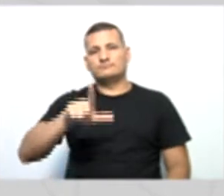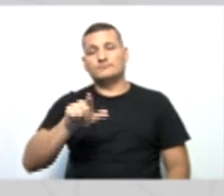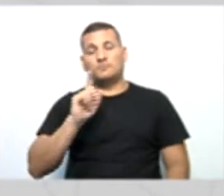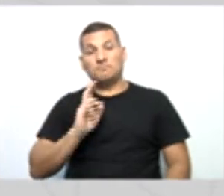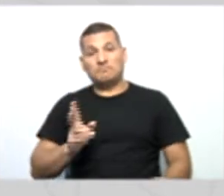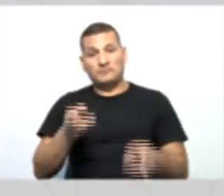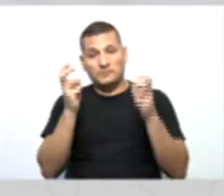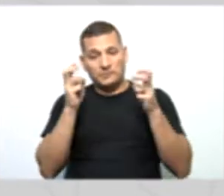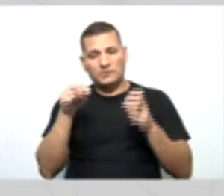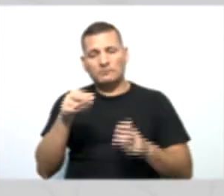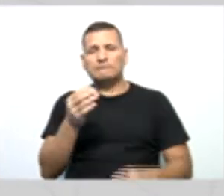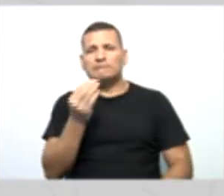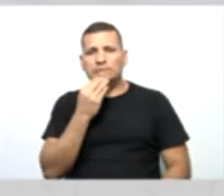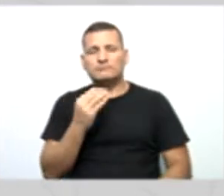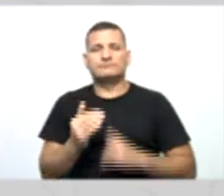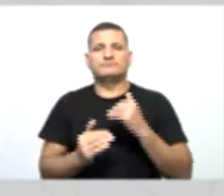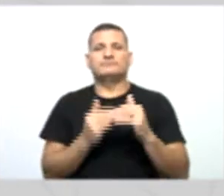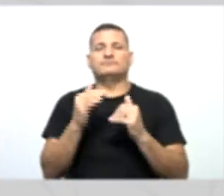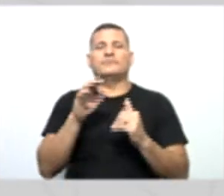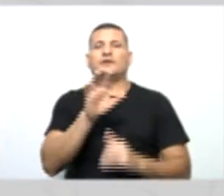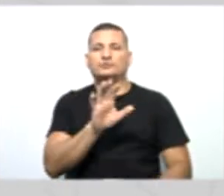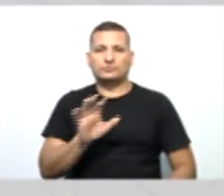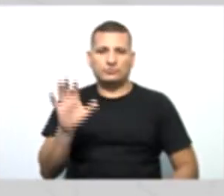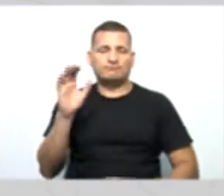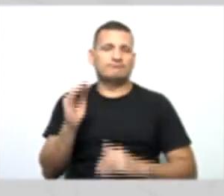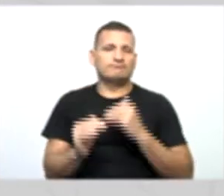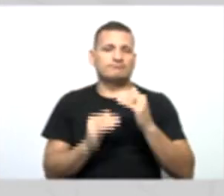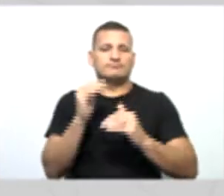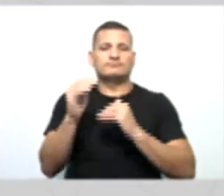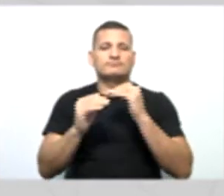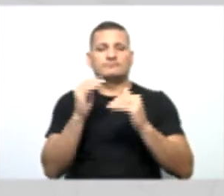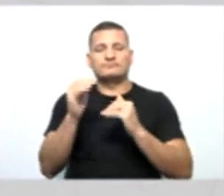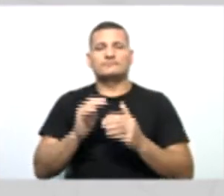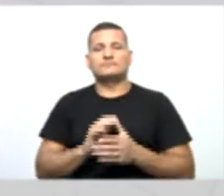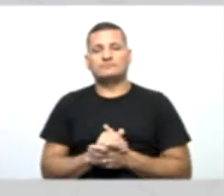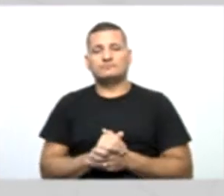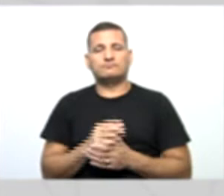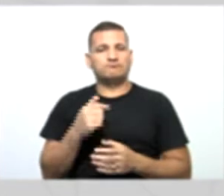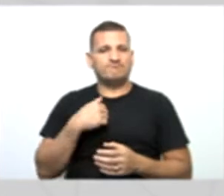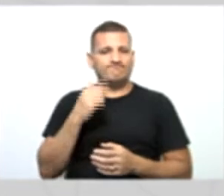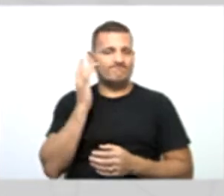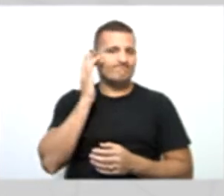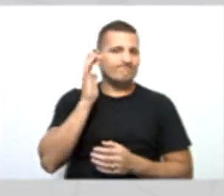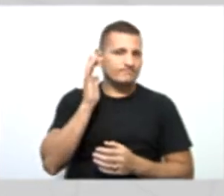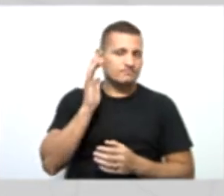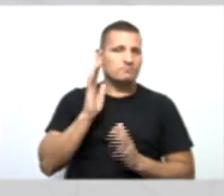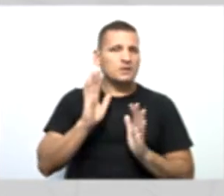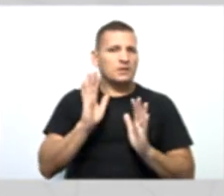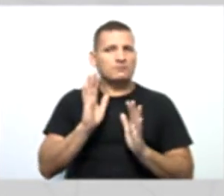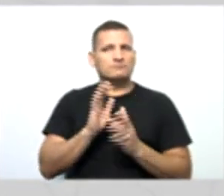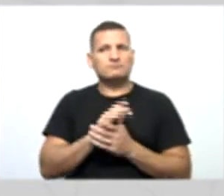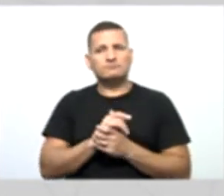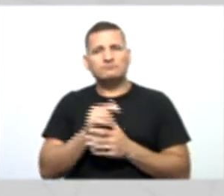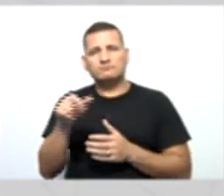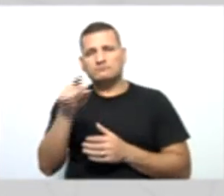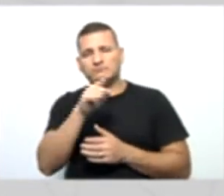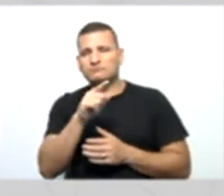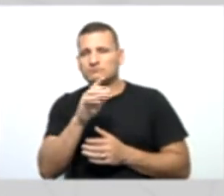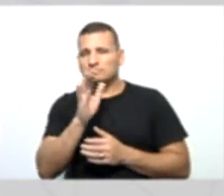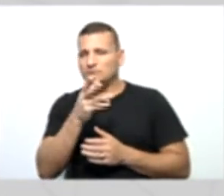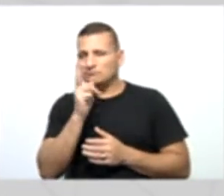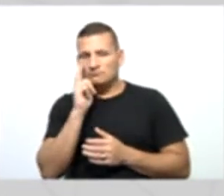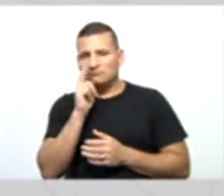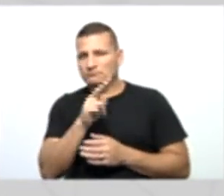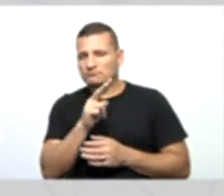grande oportunidade de desenvolvimento das regiões. Provavelmente, eu não sei se vocês já